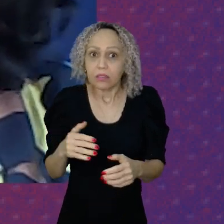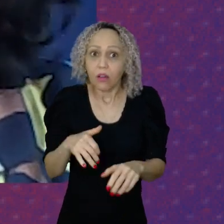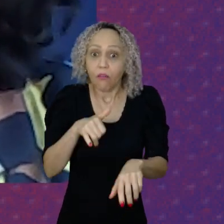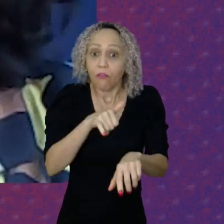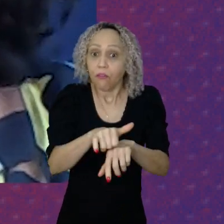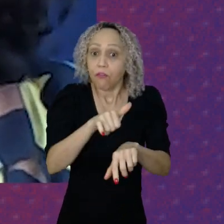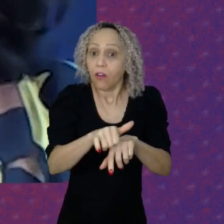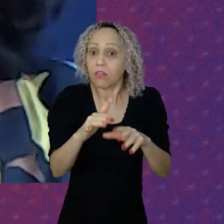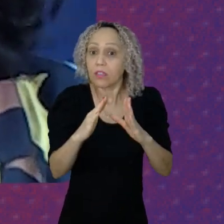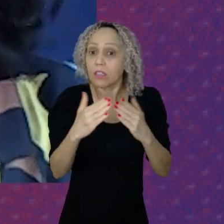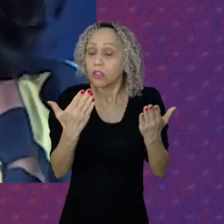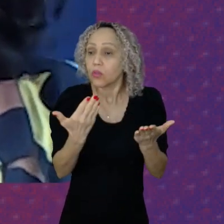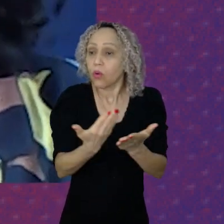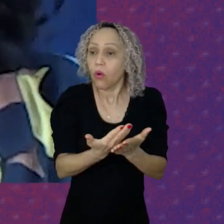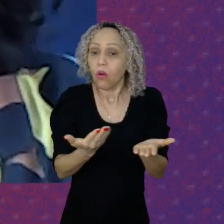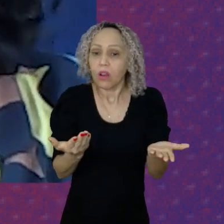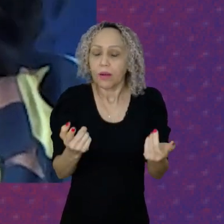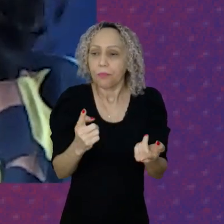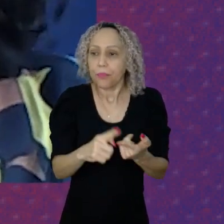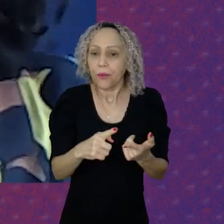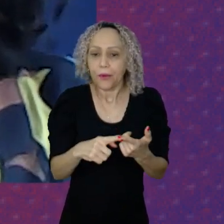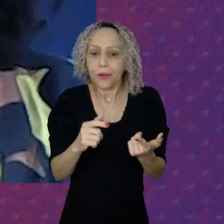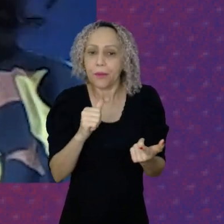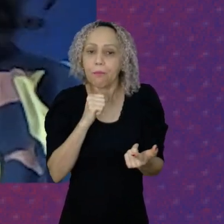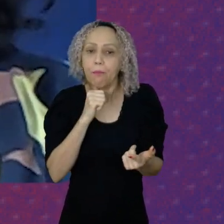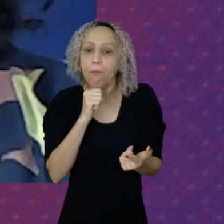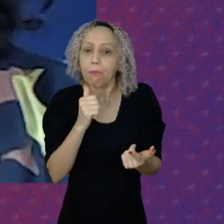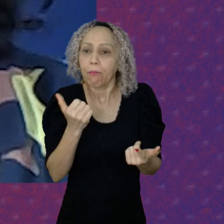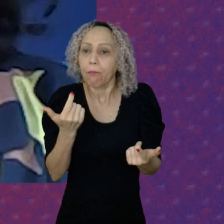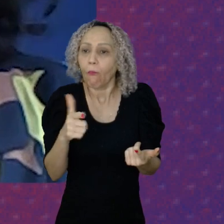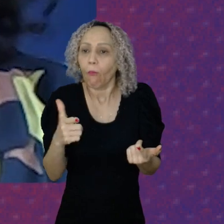ter acesso a esse item que é tão básico.